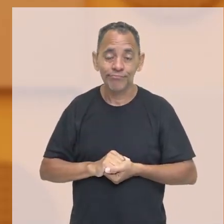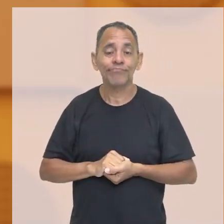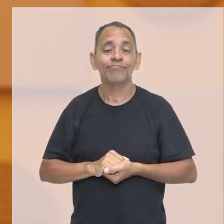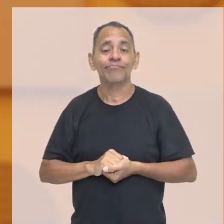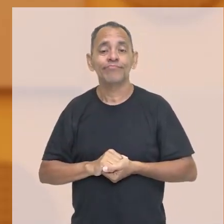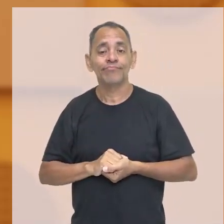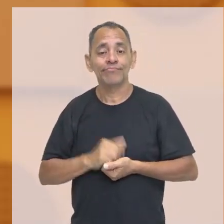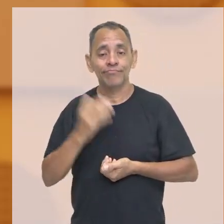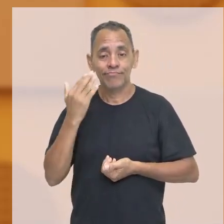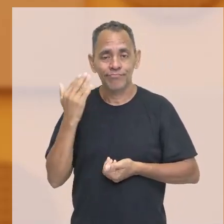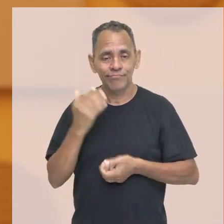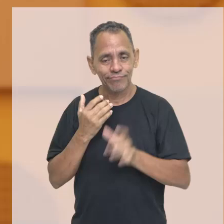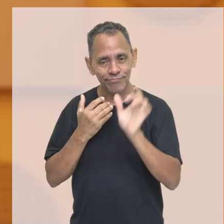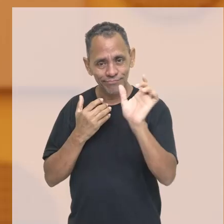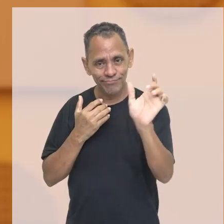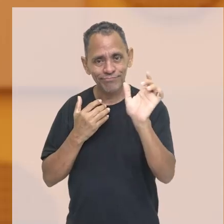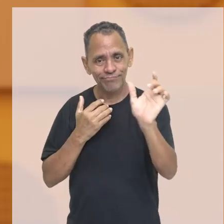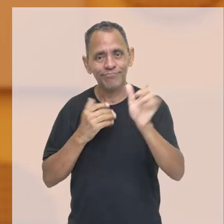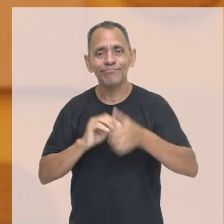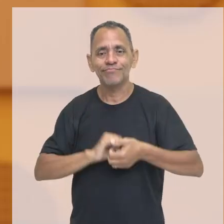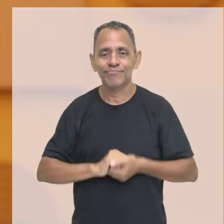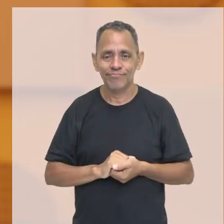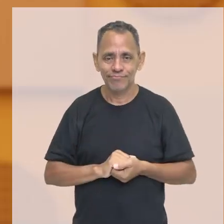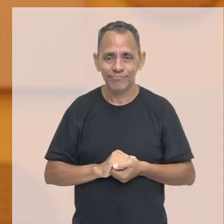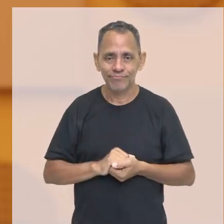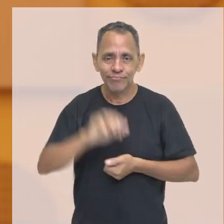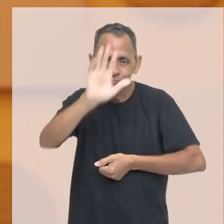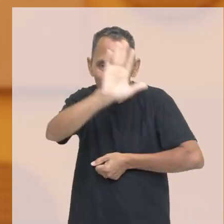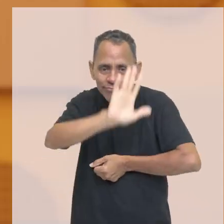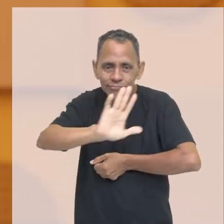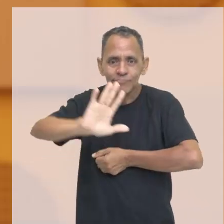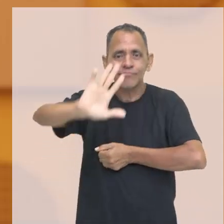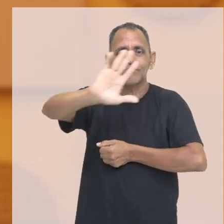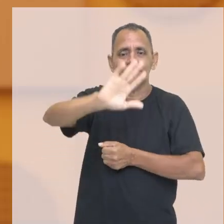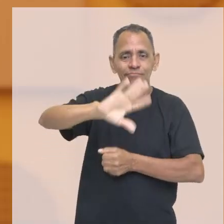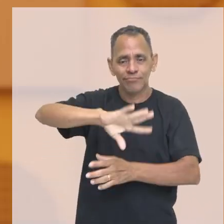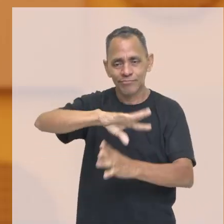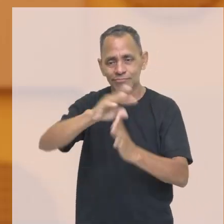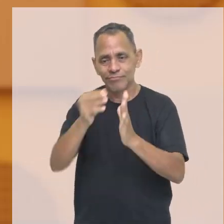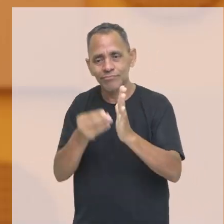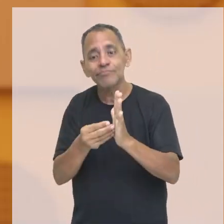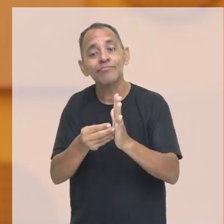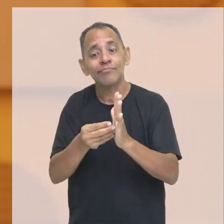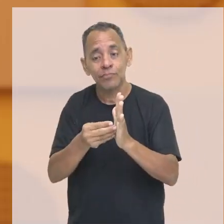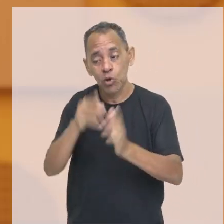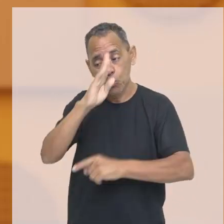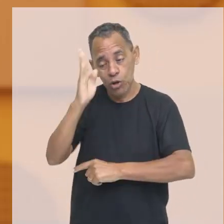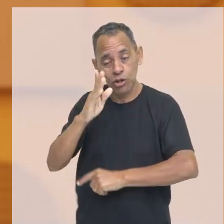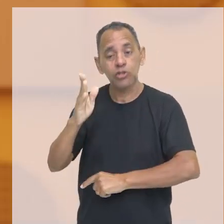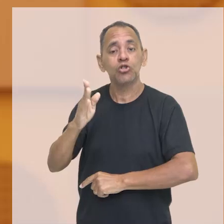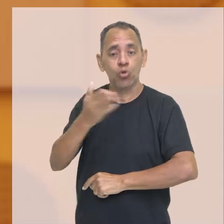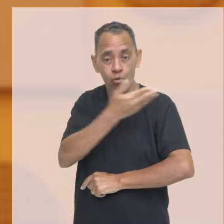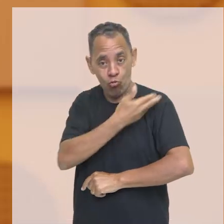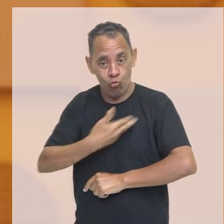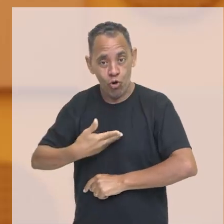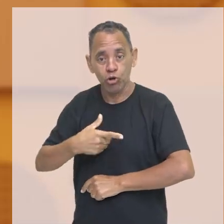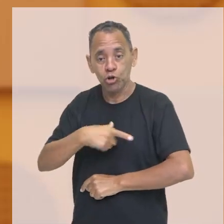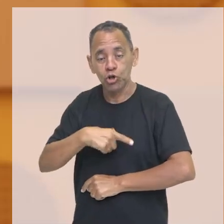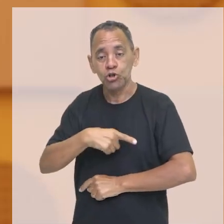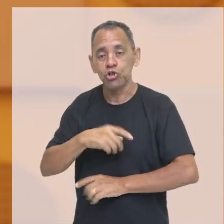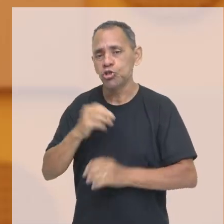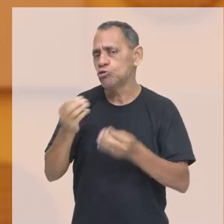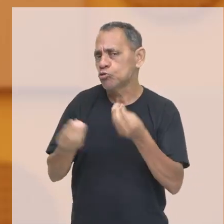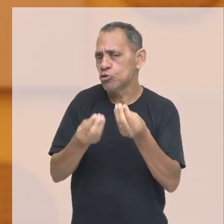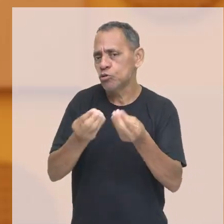internacionalização da Amazônia. Quase que não sai, galera. Mas era justamente esse medo que o Brasil tinha, que o governo brasileiro tinha, melhor